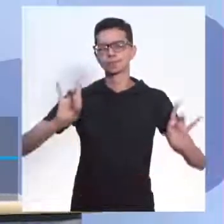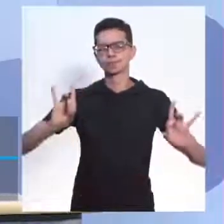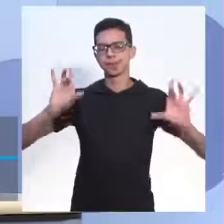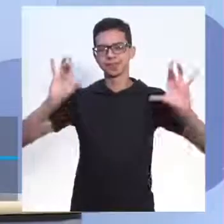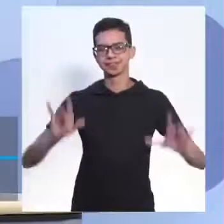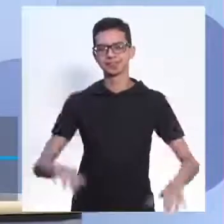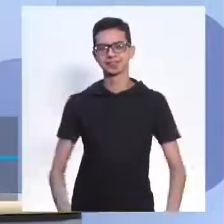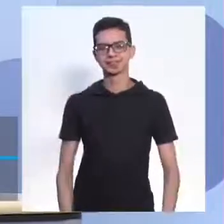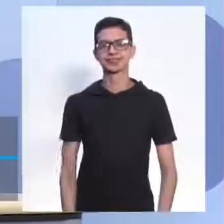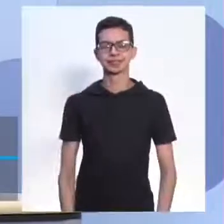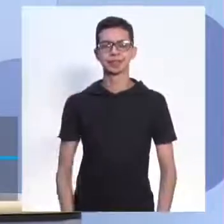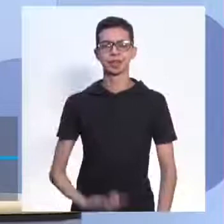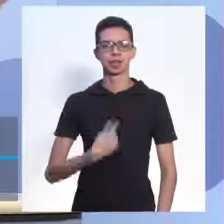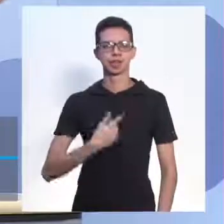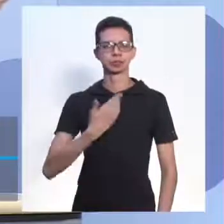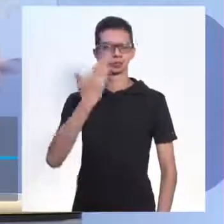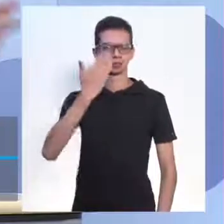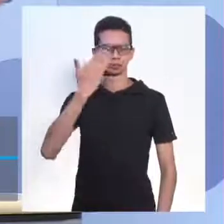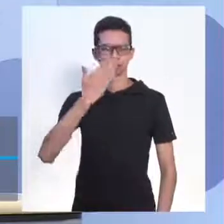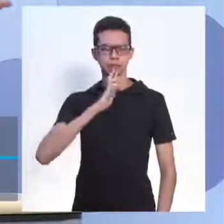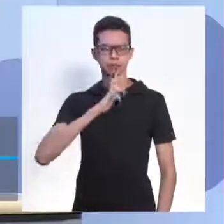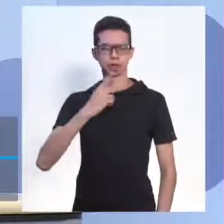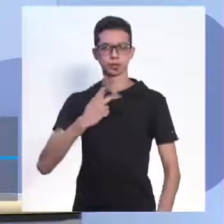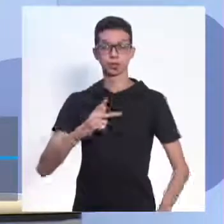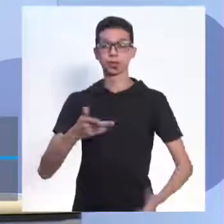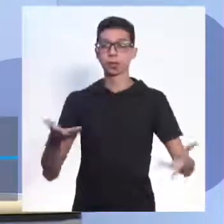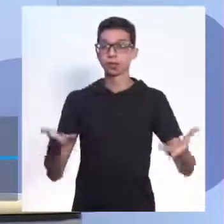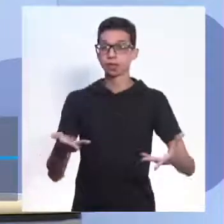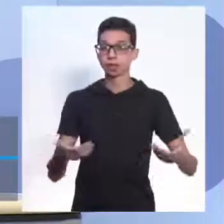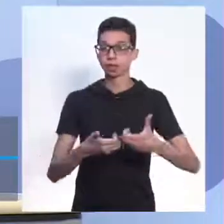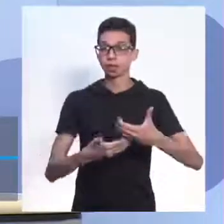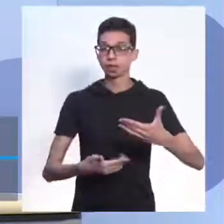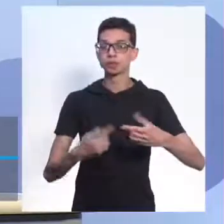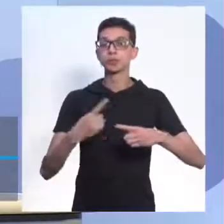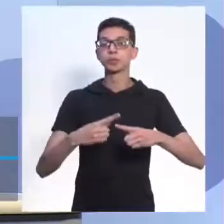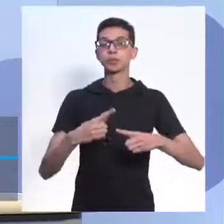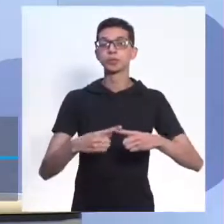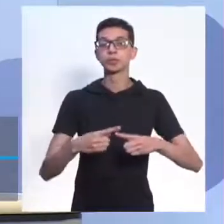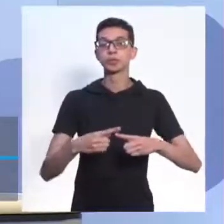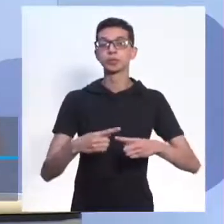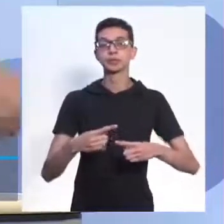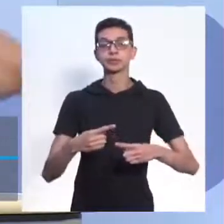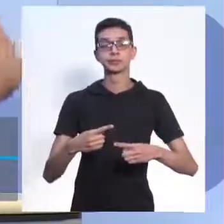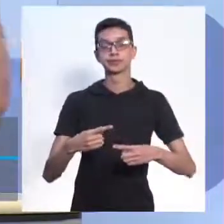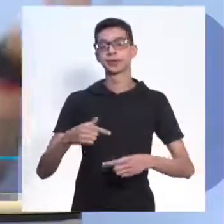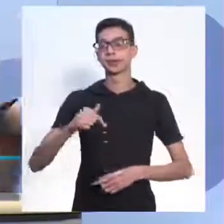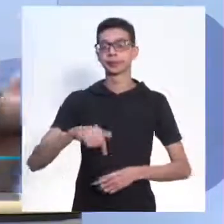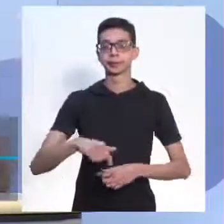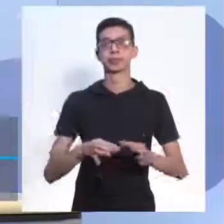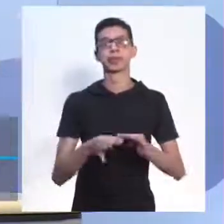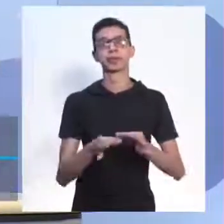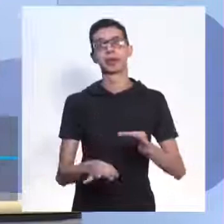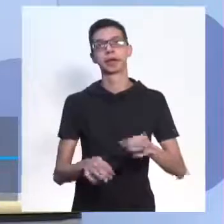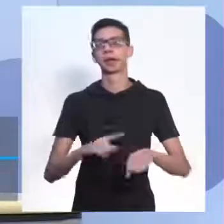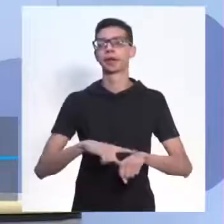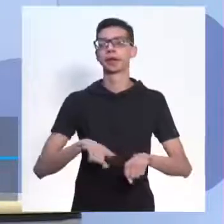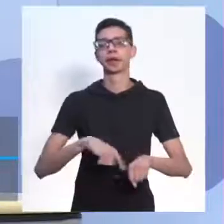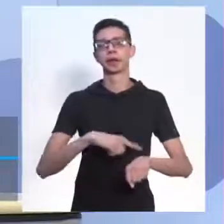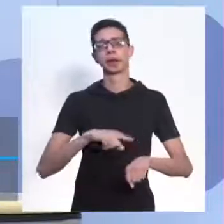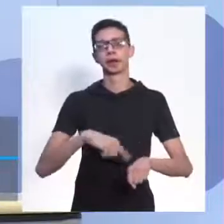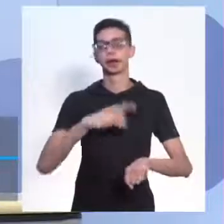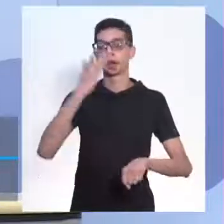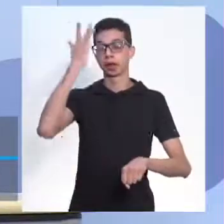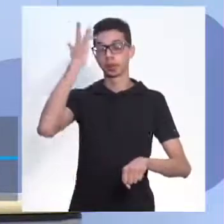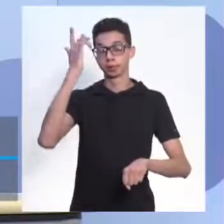eu não vou ler as respostas de vocês dessa interação especificamente porque a gente vai ficar aqui para até amanhã porque muitos de